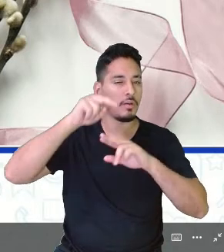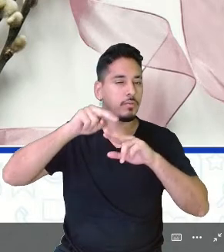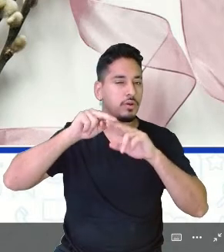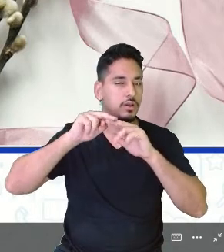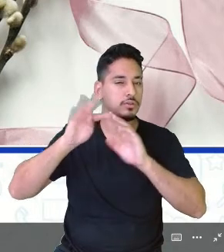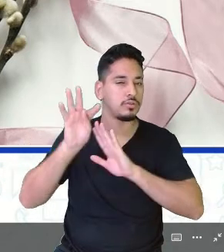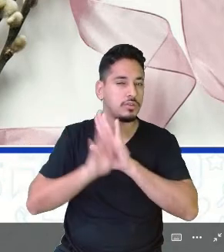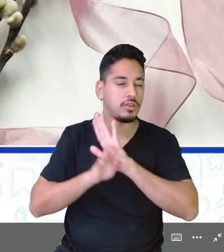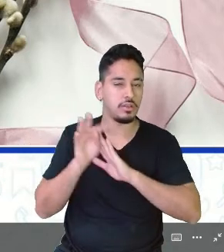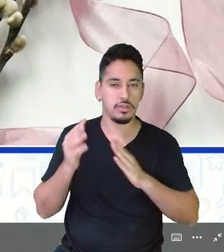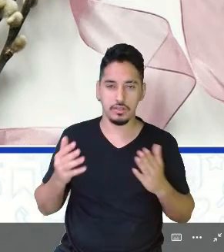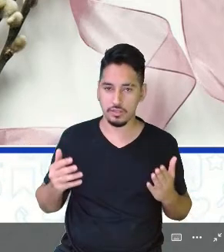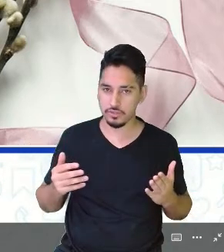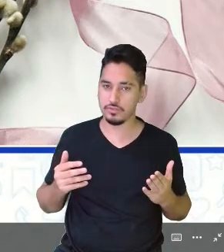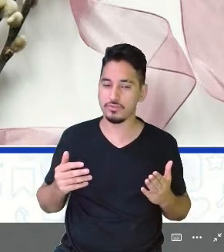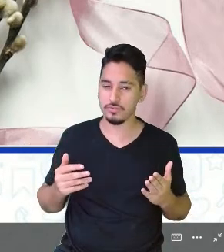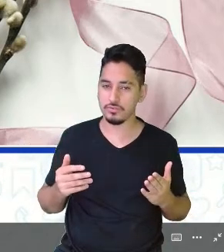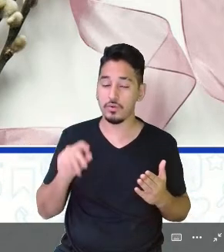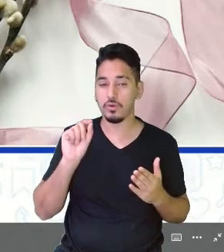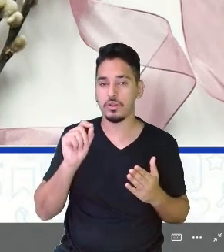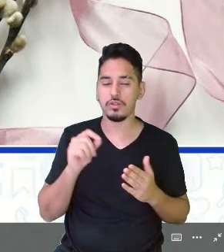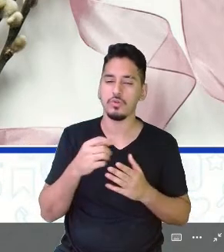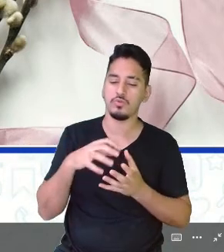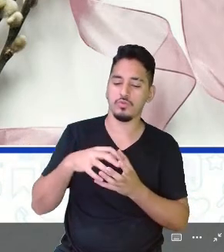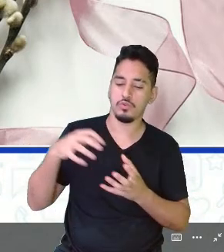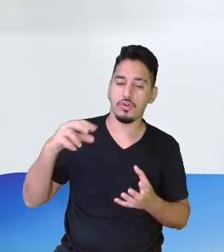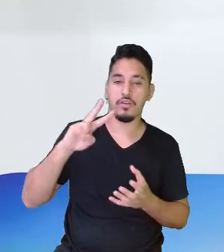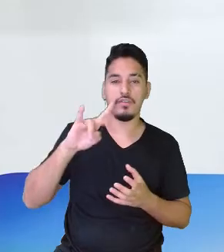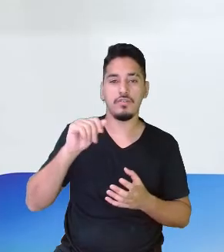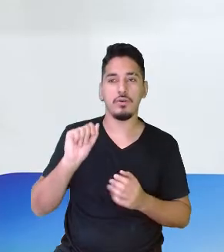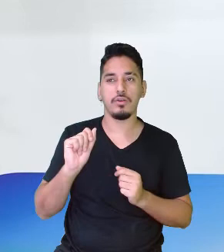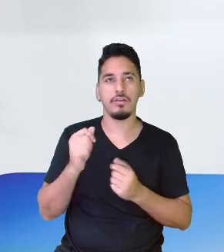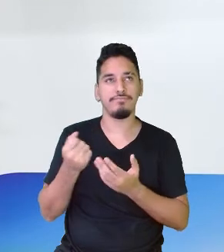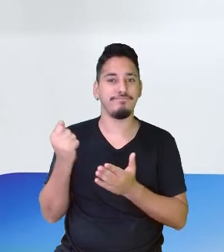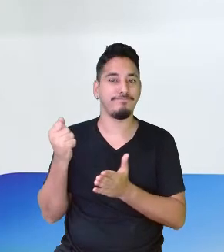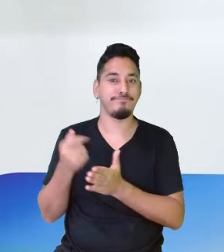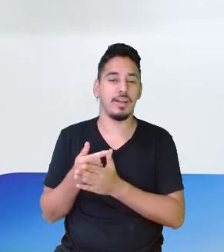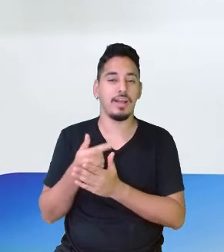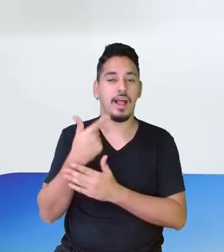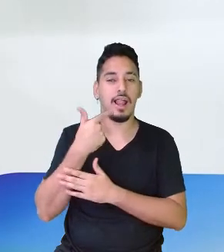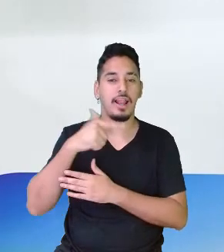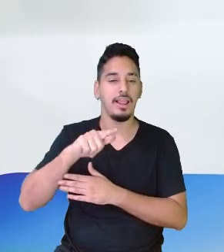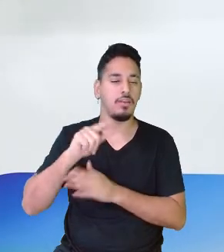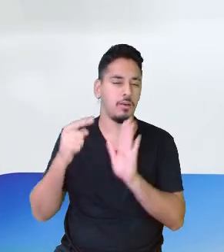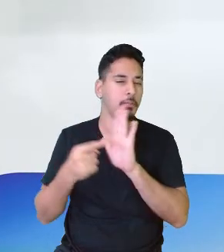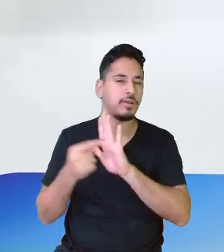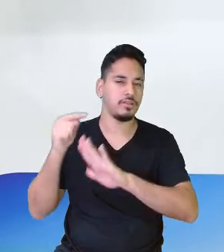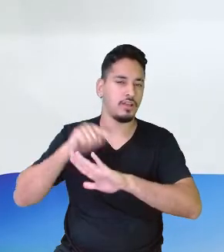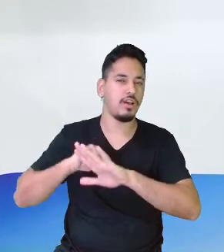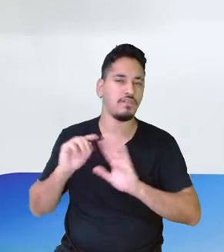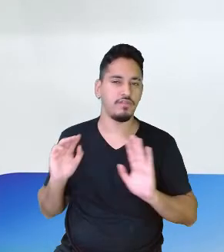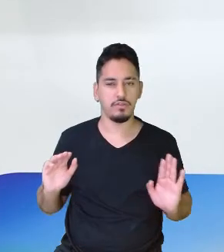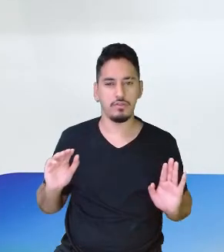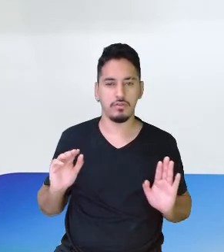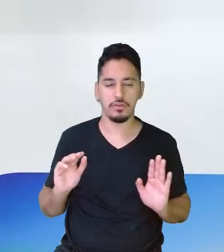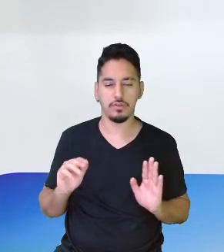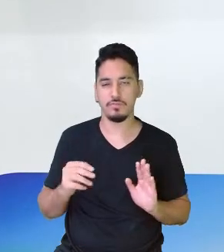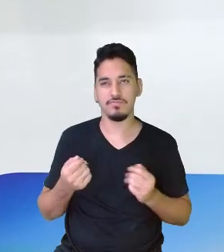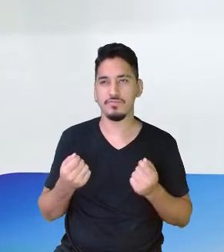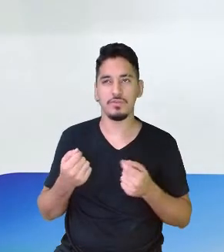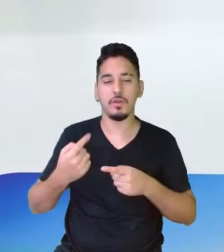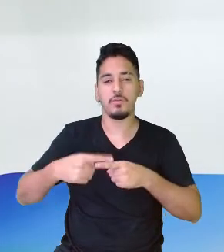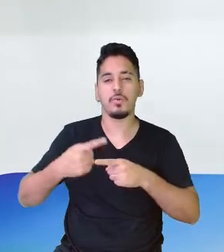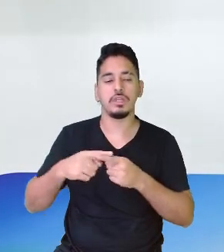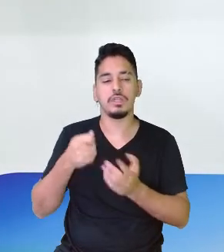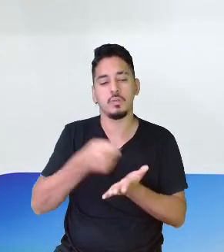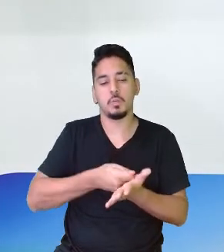em associação a elas, de que o Senhor irá pagar a língua, entre aspas, né? Tipo, não adianta ele ser firme nas decisões